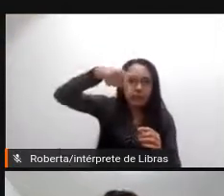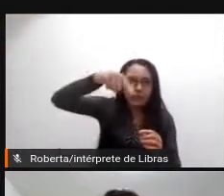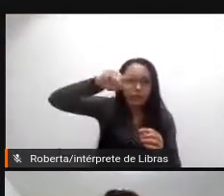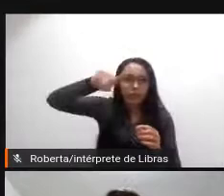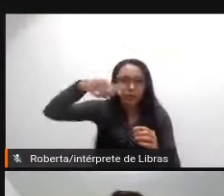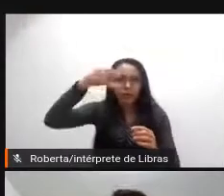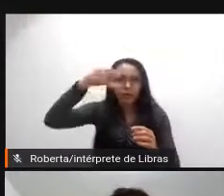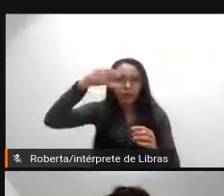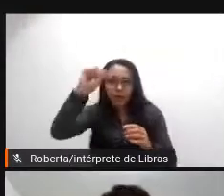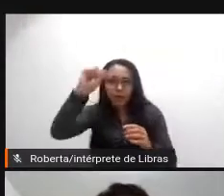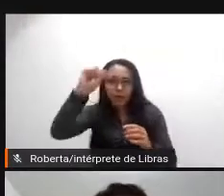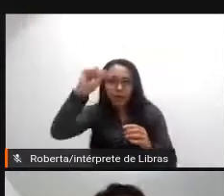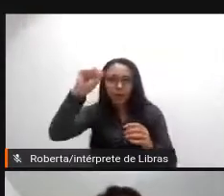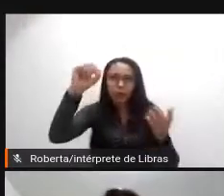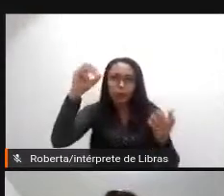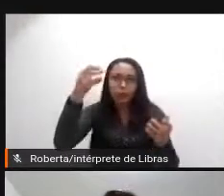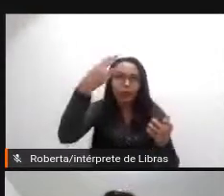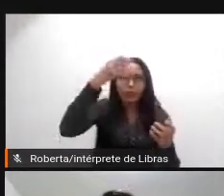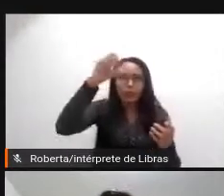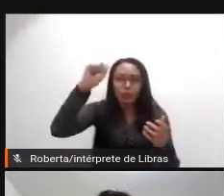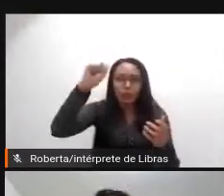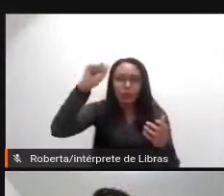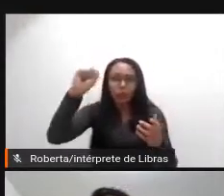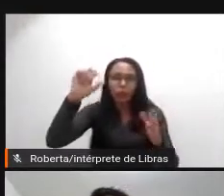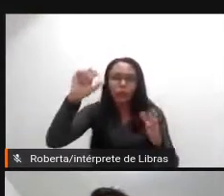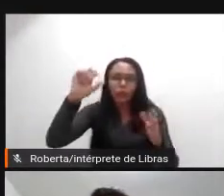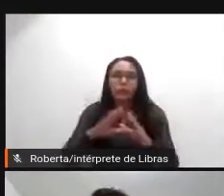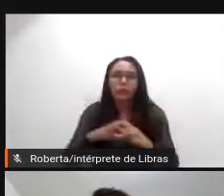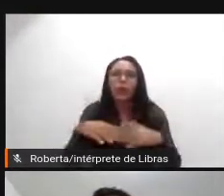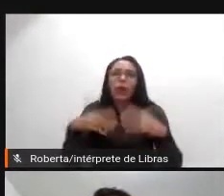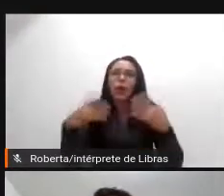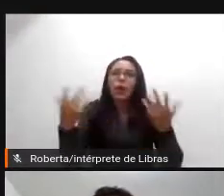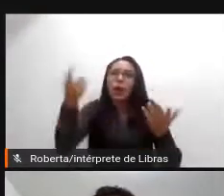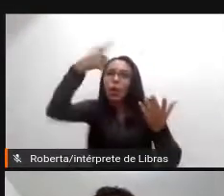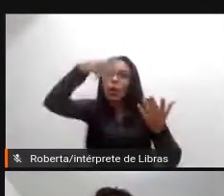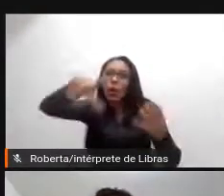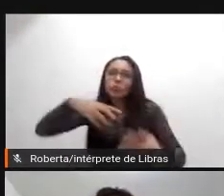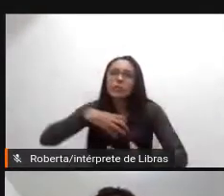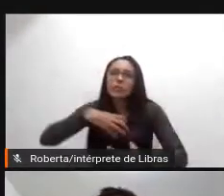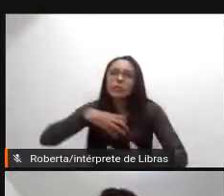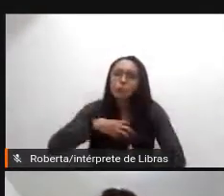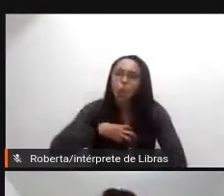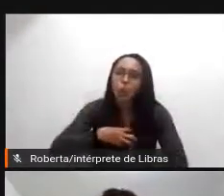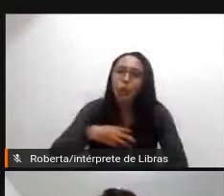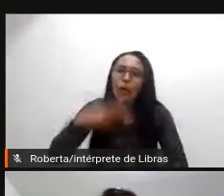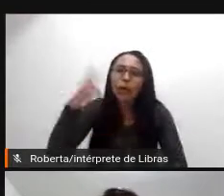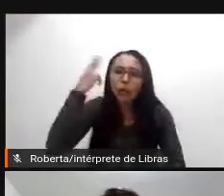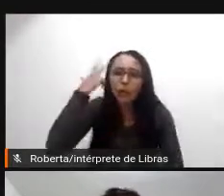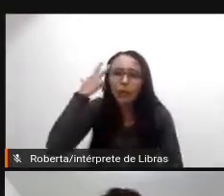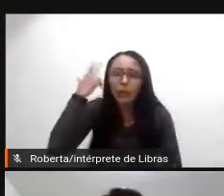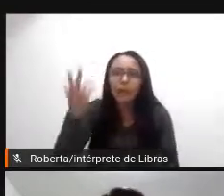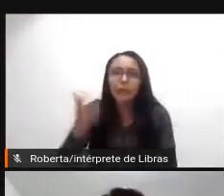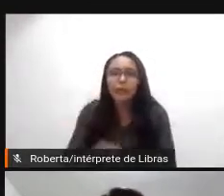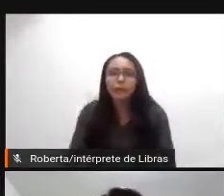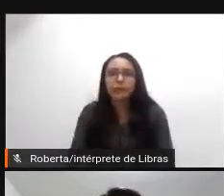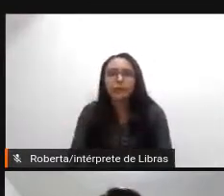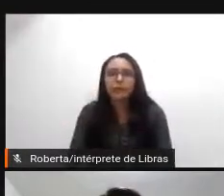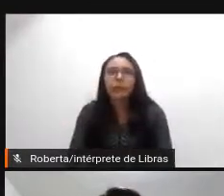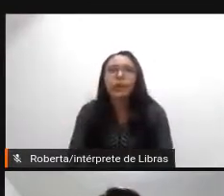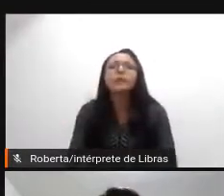a ser uma febre tão intensa. Outro sintoma bastante comum é a dor de